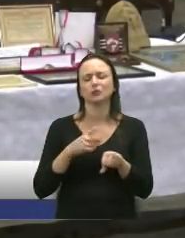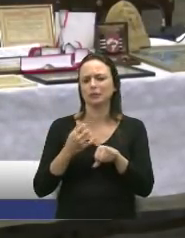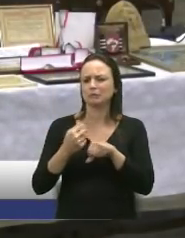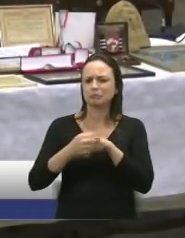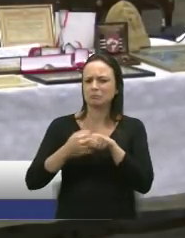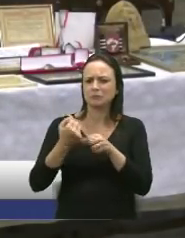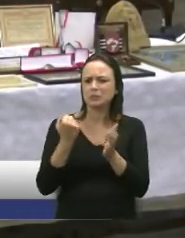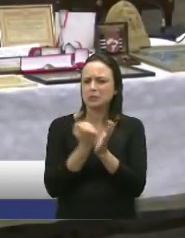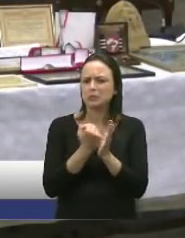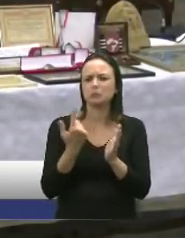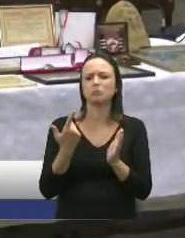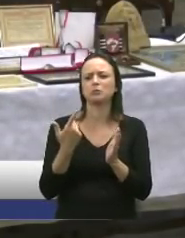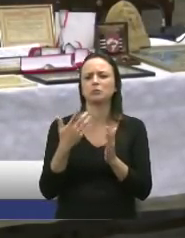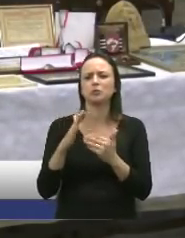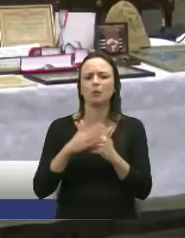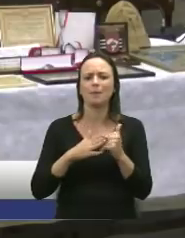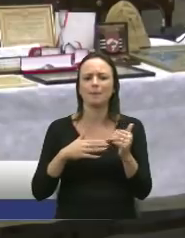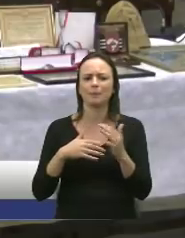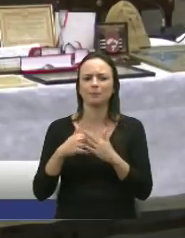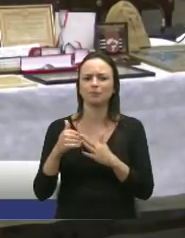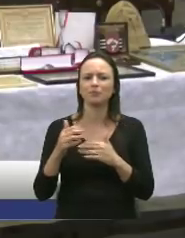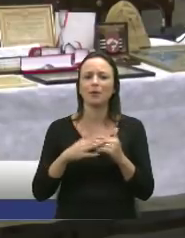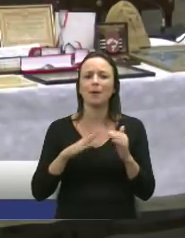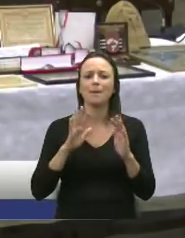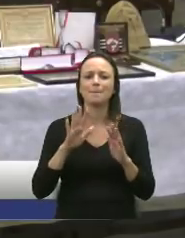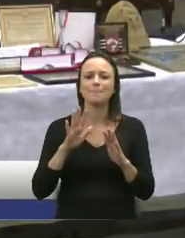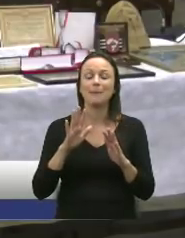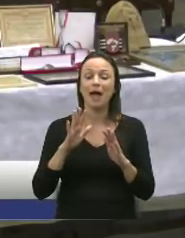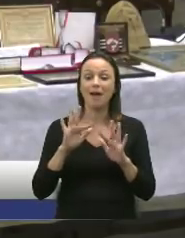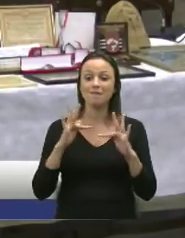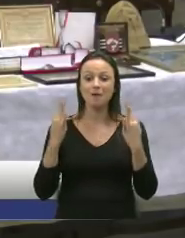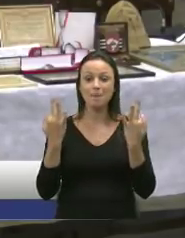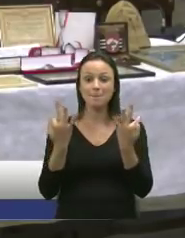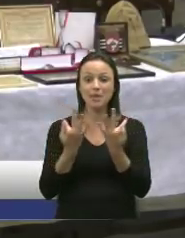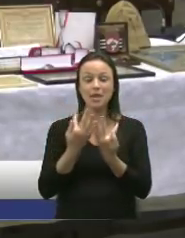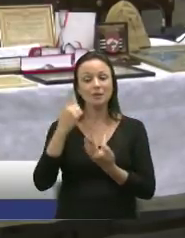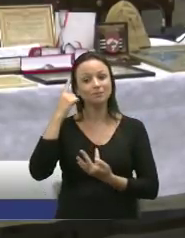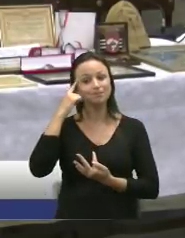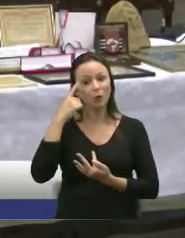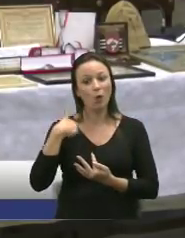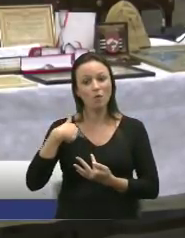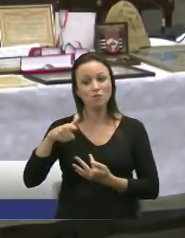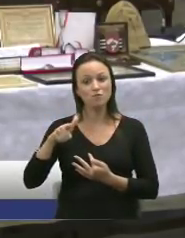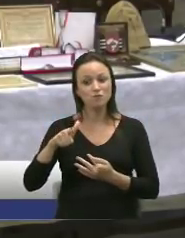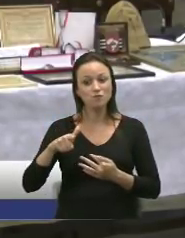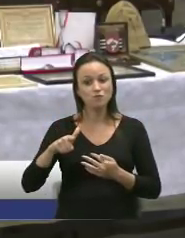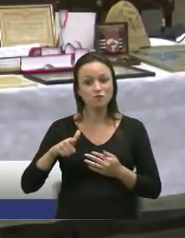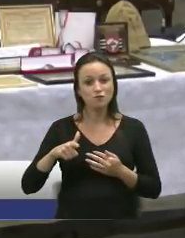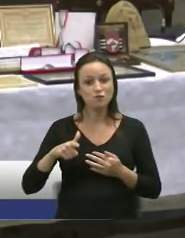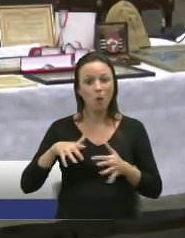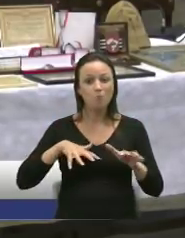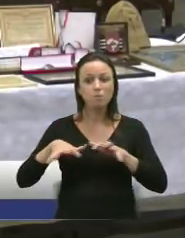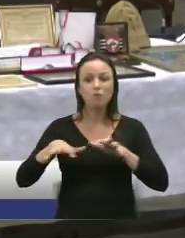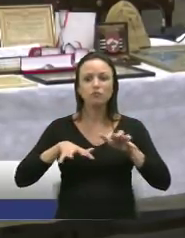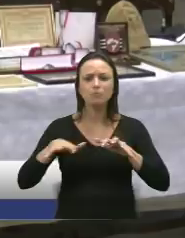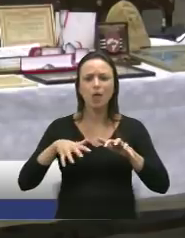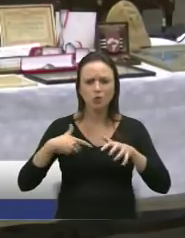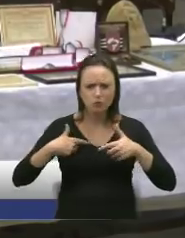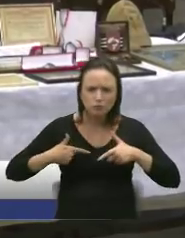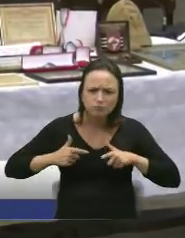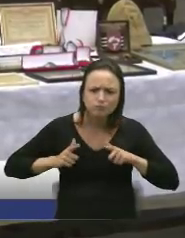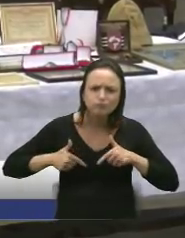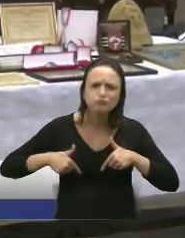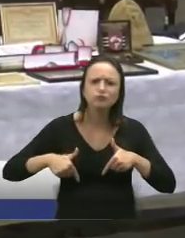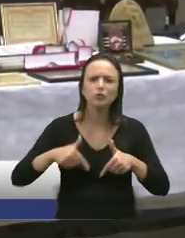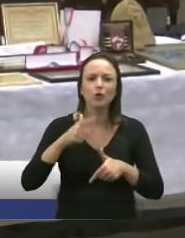etc. Só que famílias começaram a se engajar no movimento. Que saudade dessa novela. Dá uma olhada aí